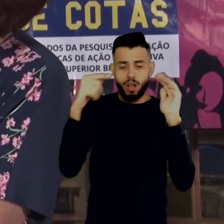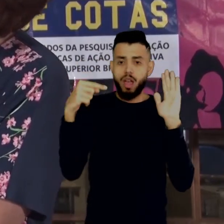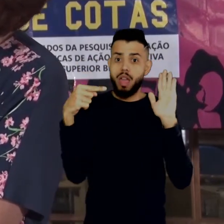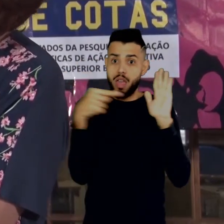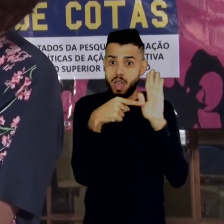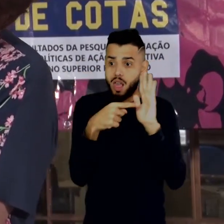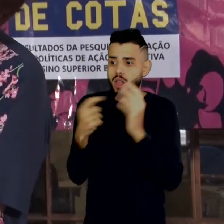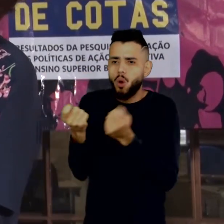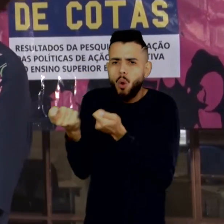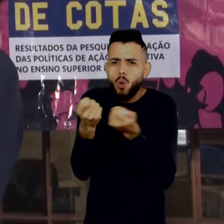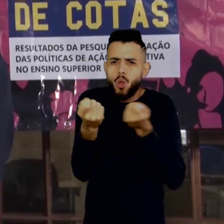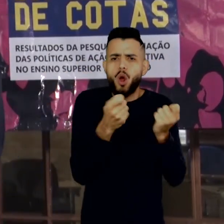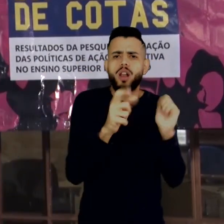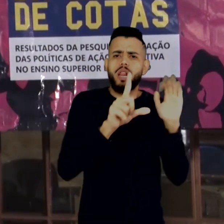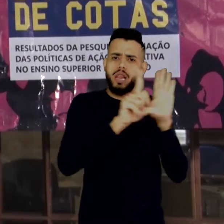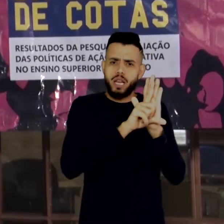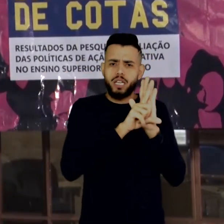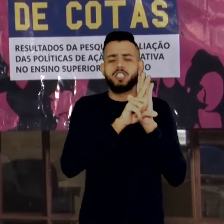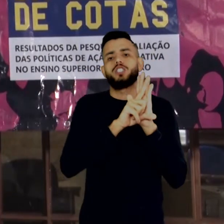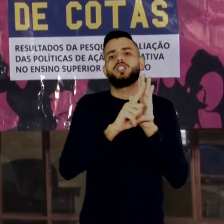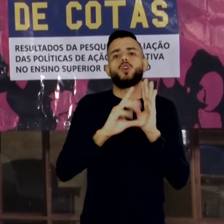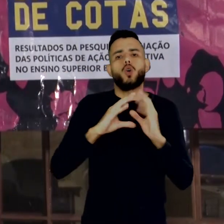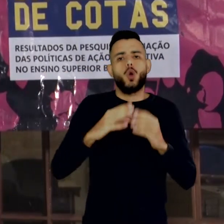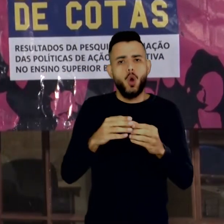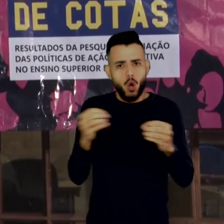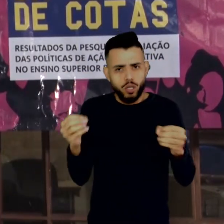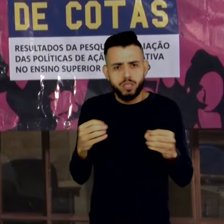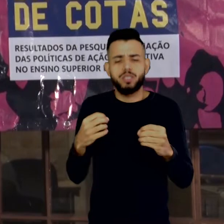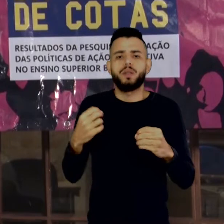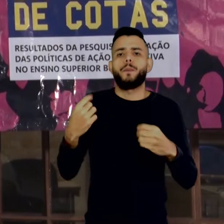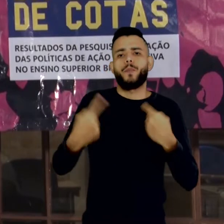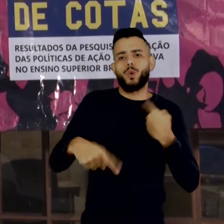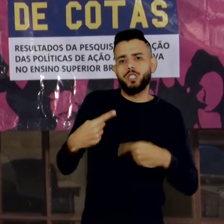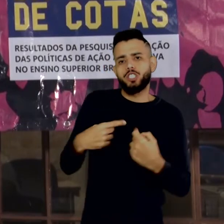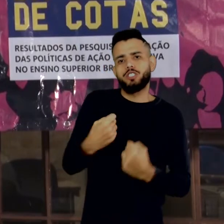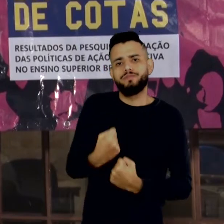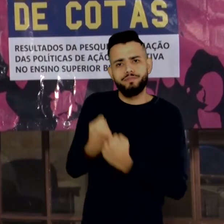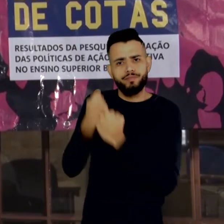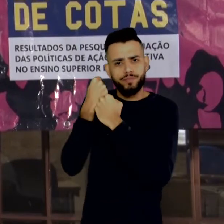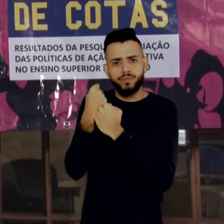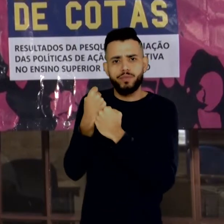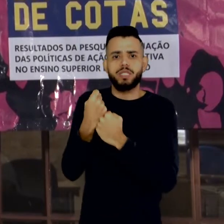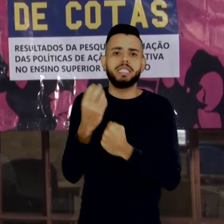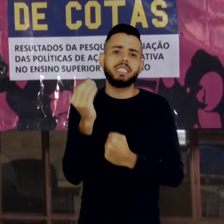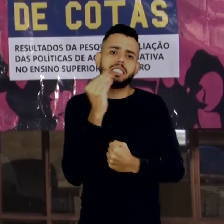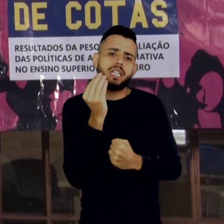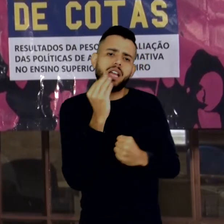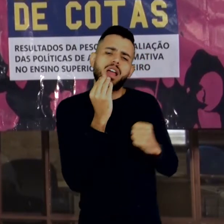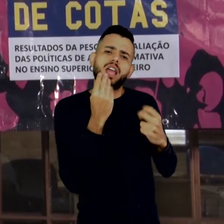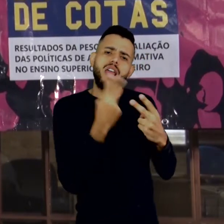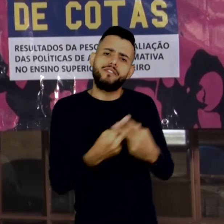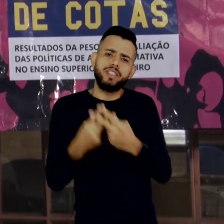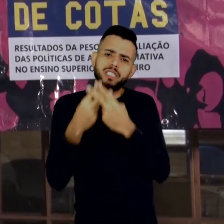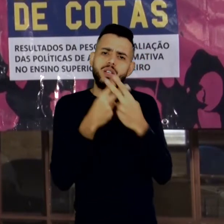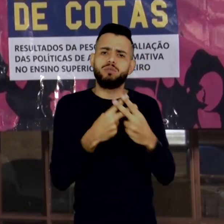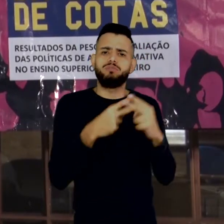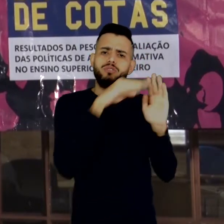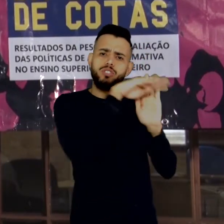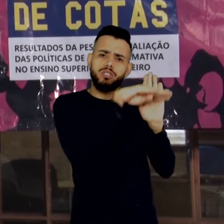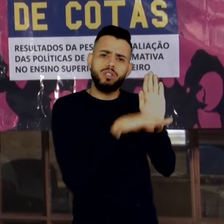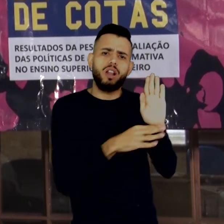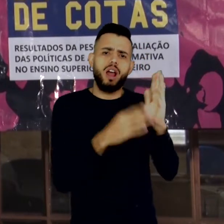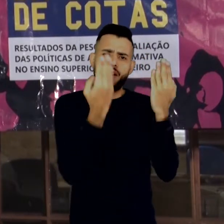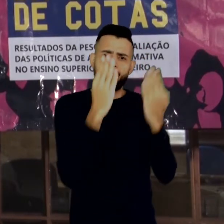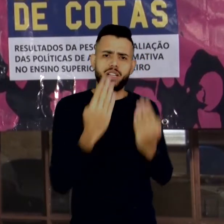de cotas e das políticas de ação afirmativa, com inclusão de dimensão e revisão de indicadores de avaliação institucional